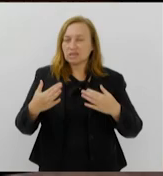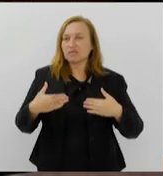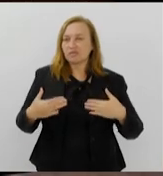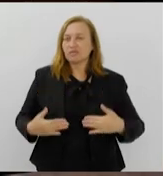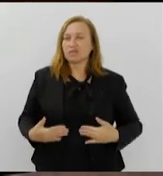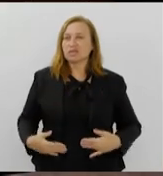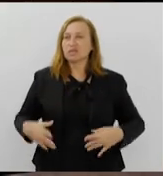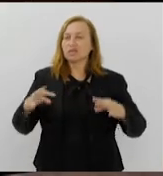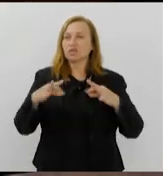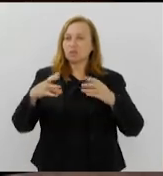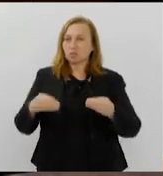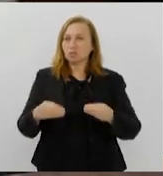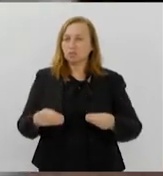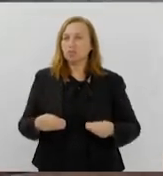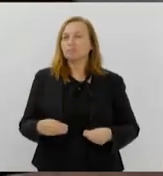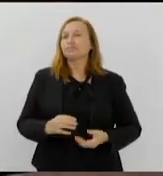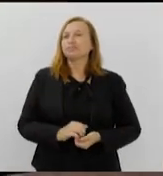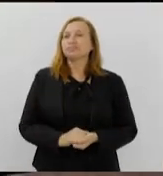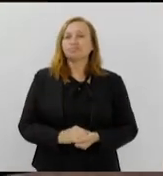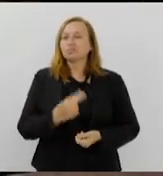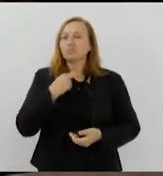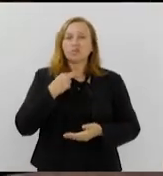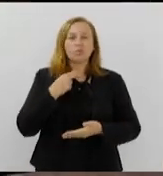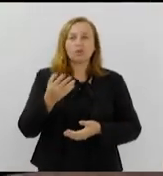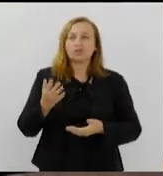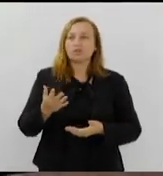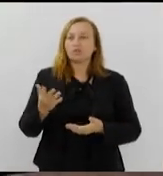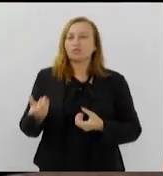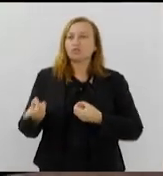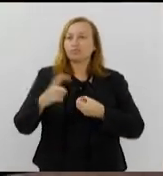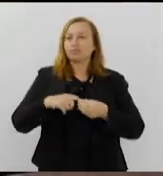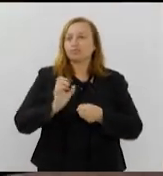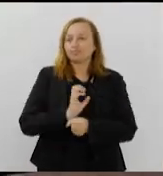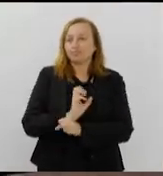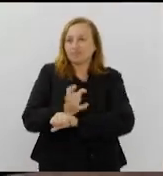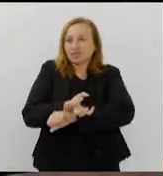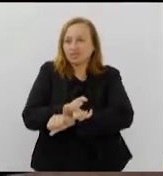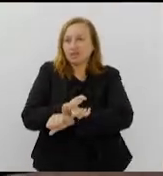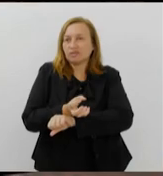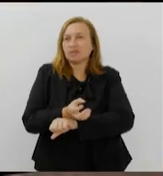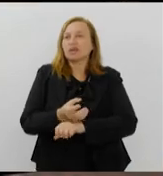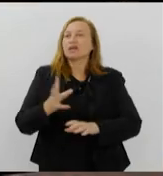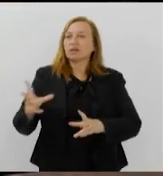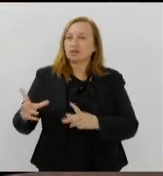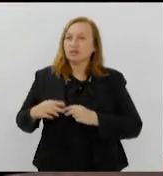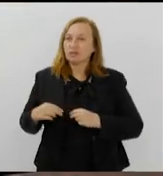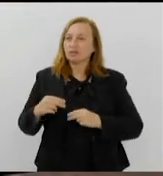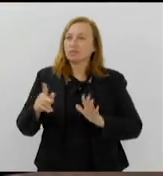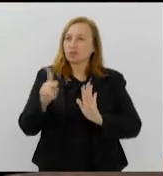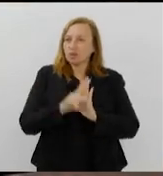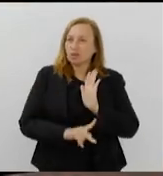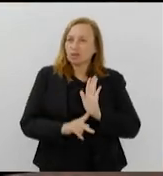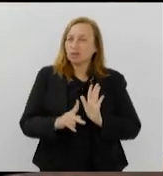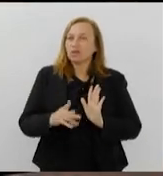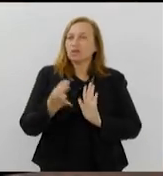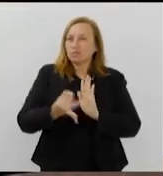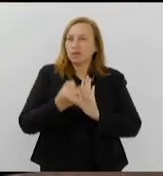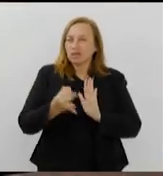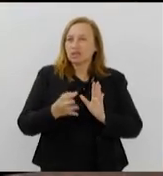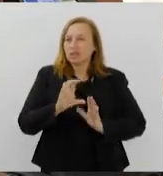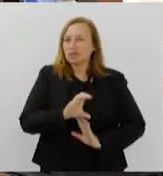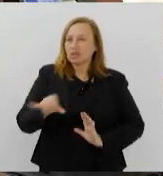voltar ao que é o escravismo colonial? Não pode ser. Então, é meritório o projeto e nós acompanhamos o parecer da